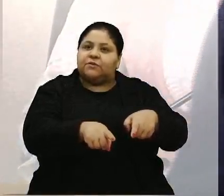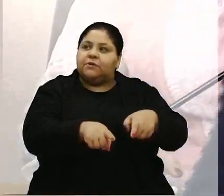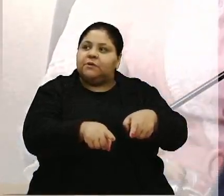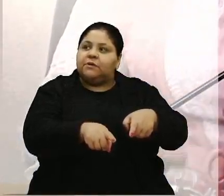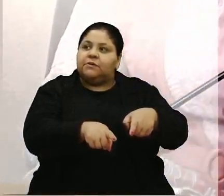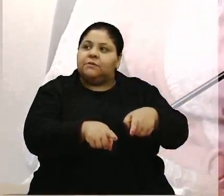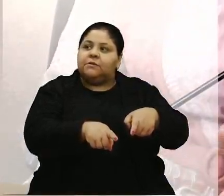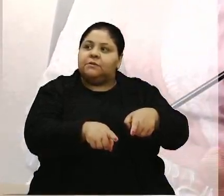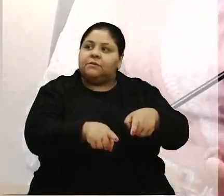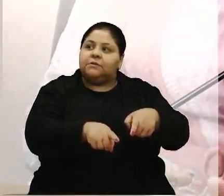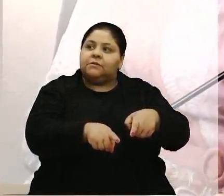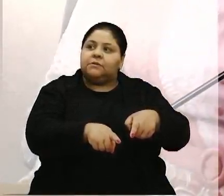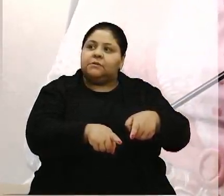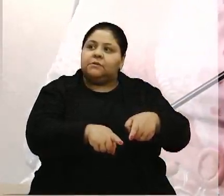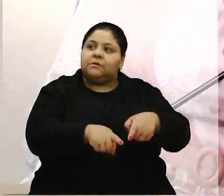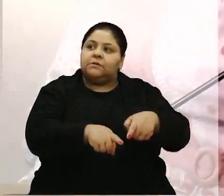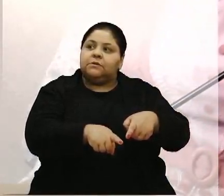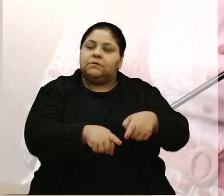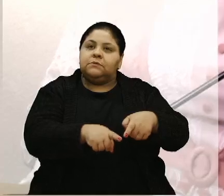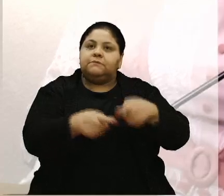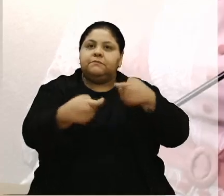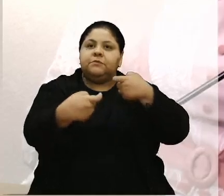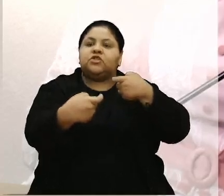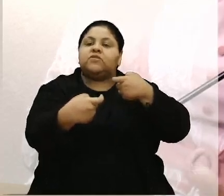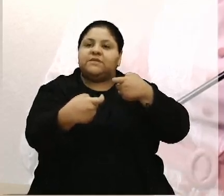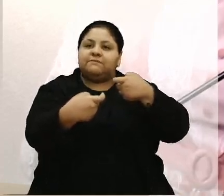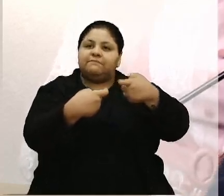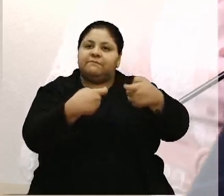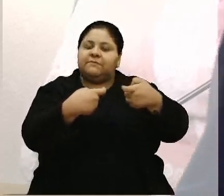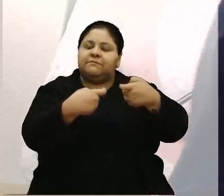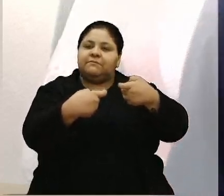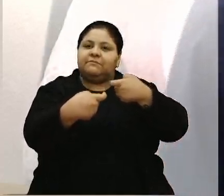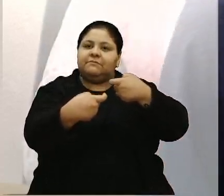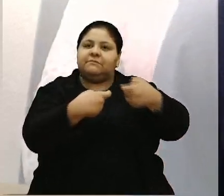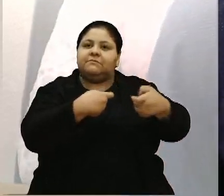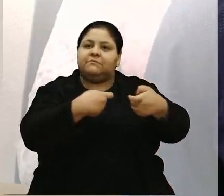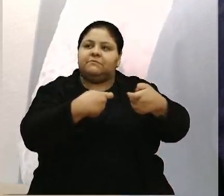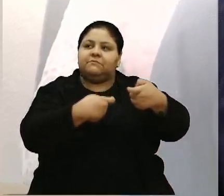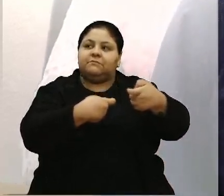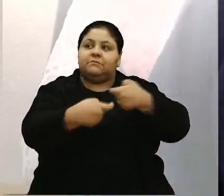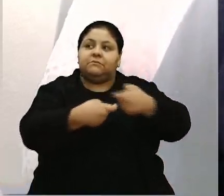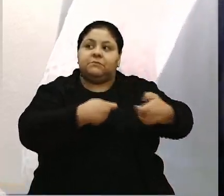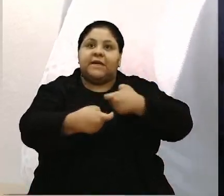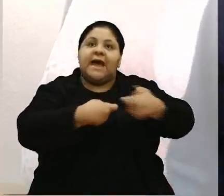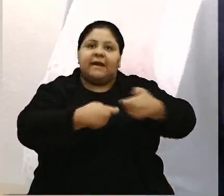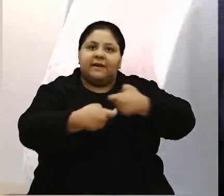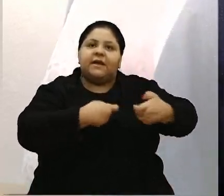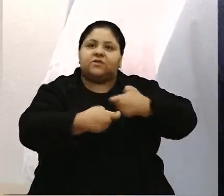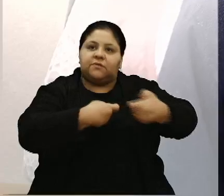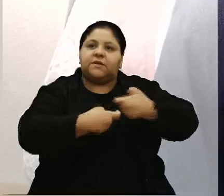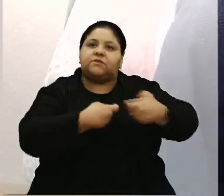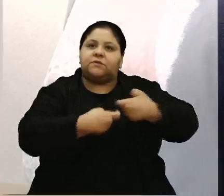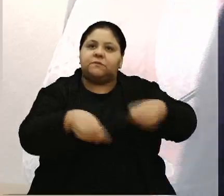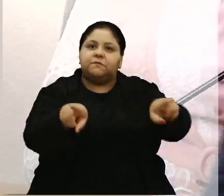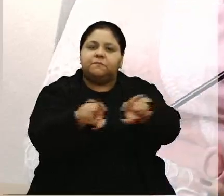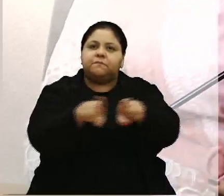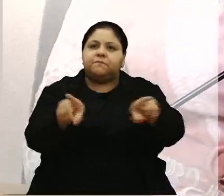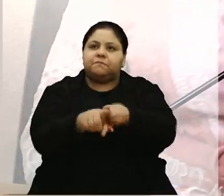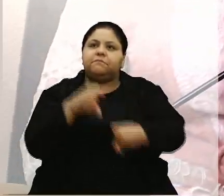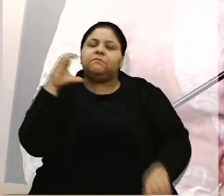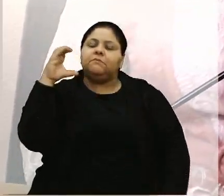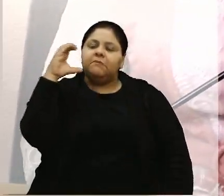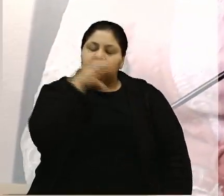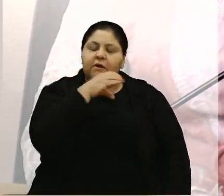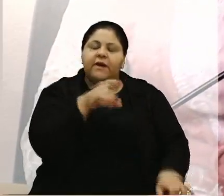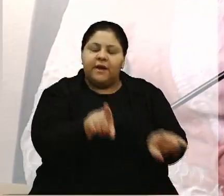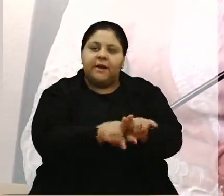rinhadeiro, no seu ímpeto guerreiro, vejo um gaúcho avançando, ensanguentado, peleando no calor do